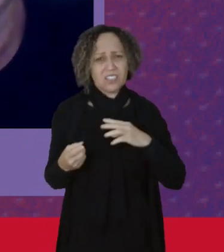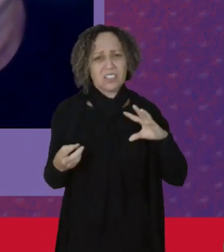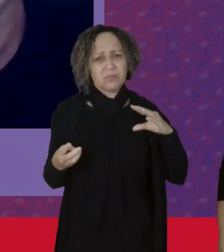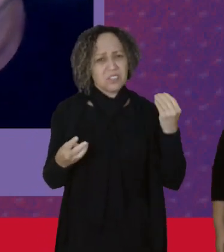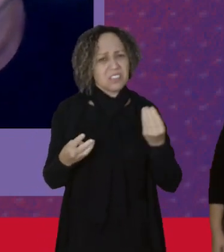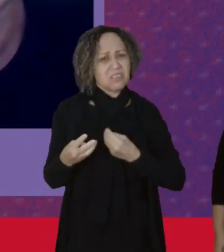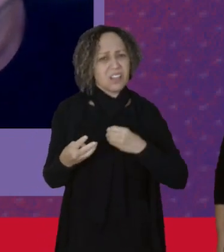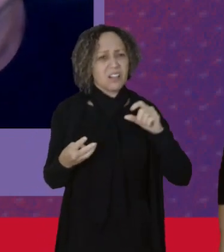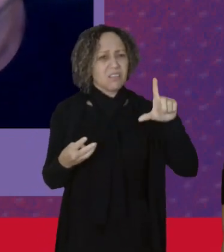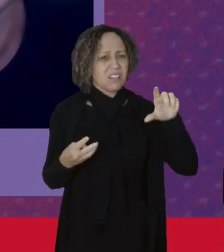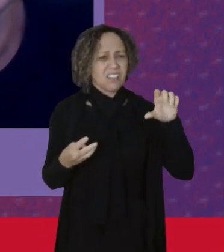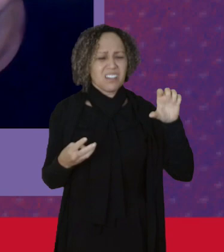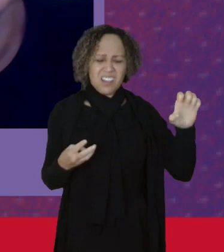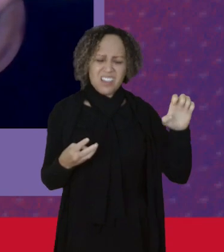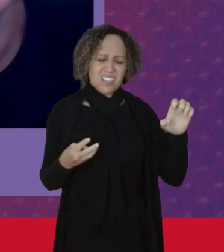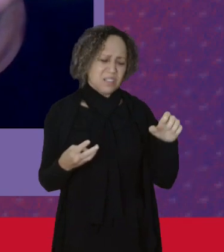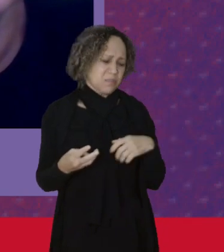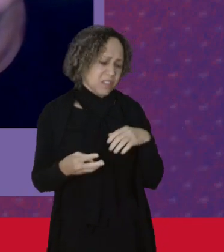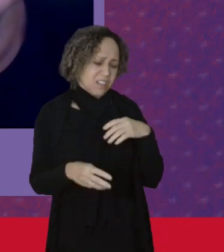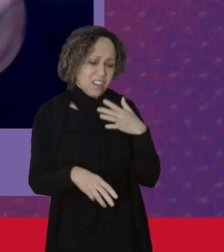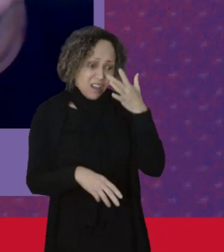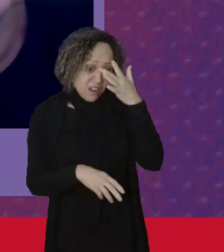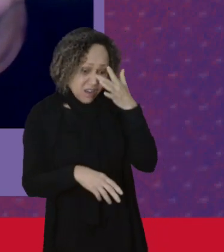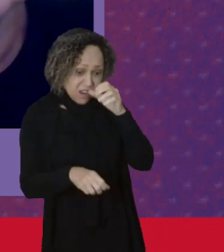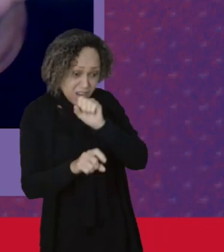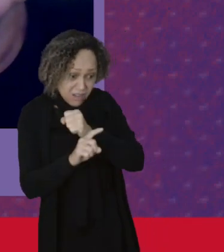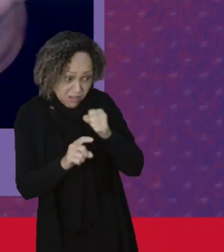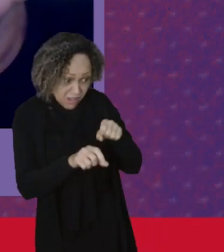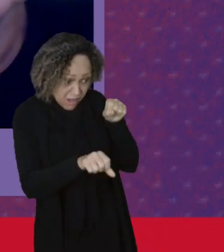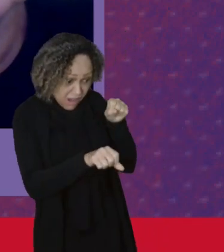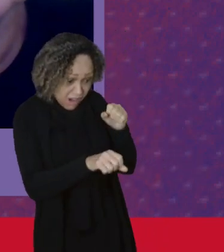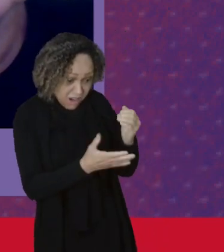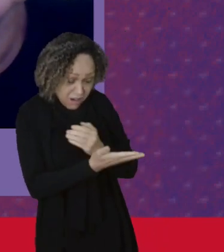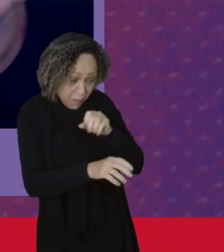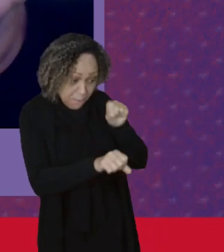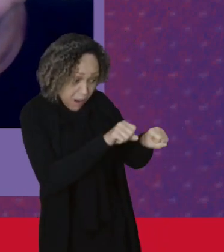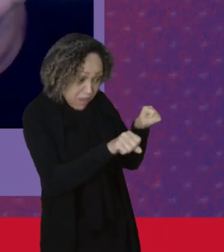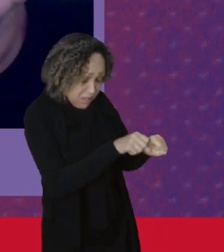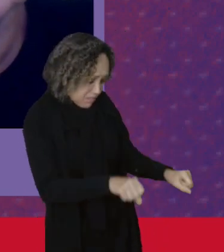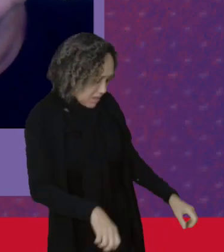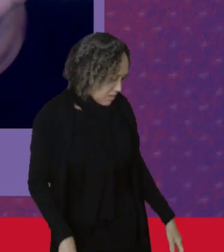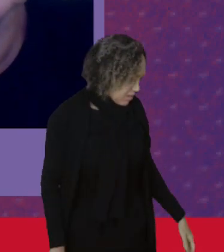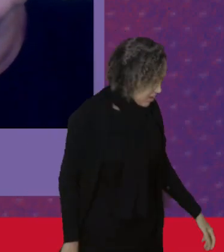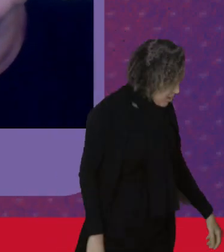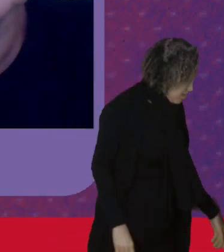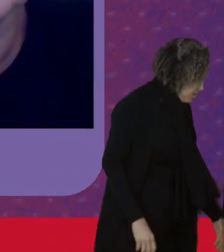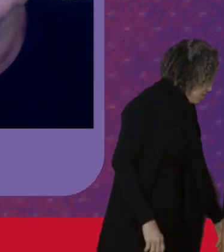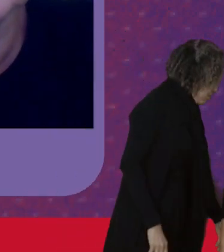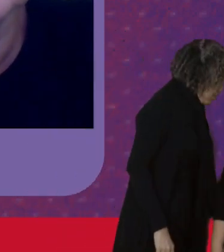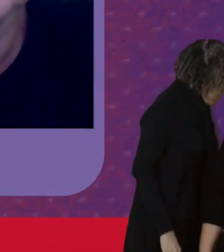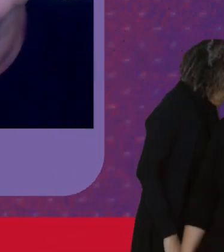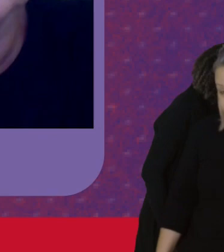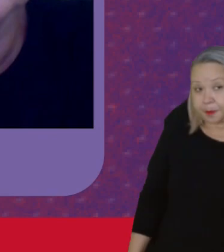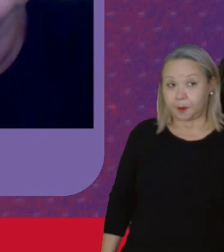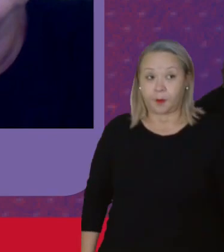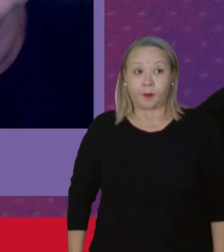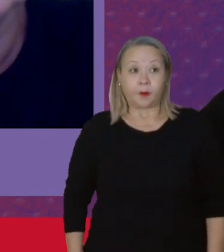lésbicas também. Não sabe se vai morrer, e aí pega essa pessoa, ela é o